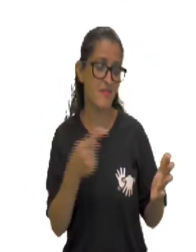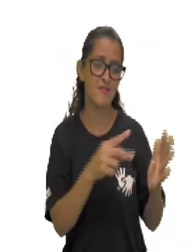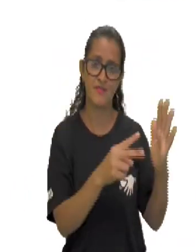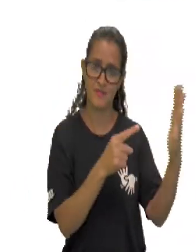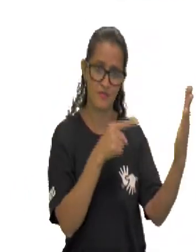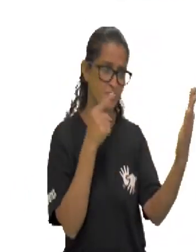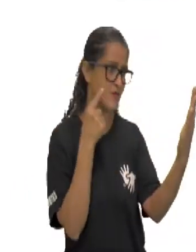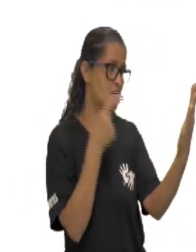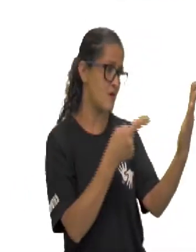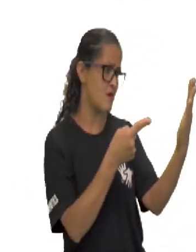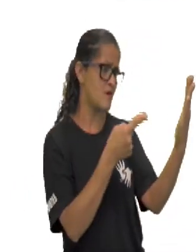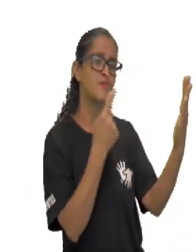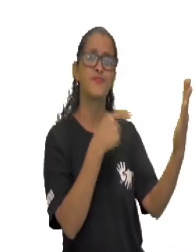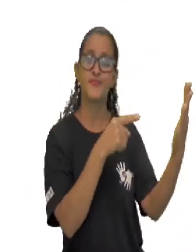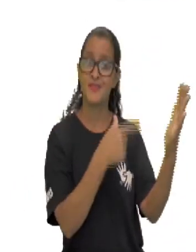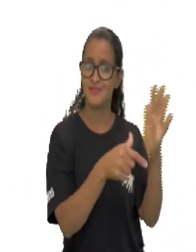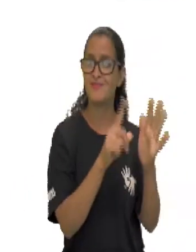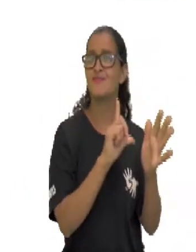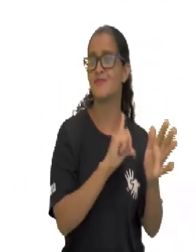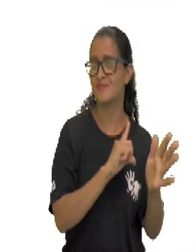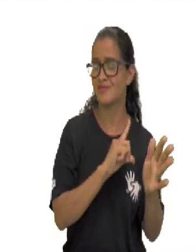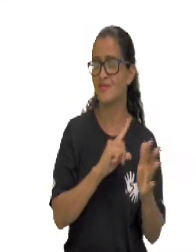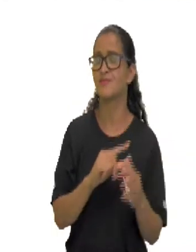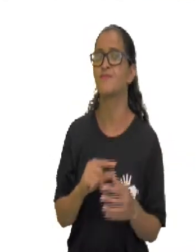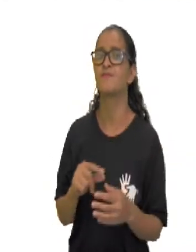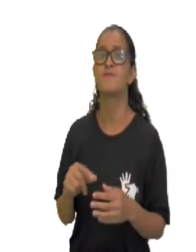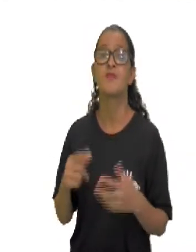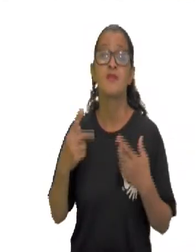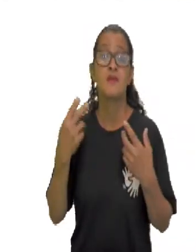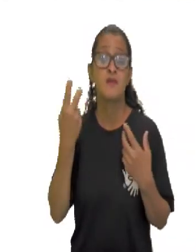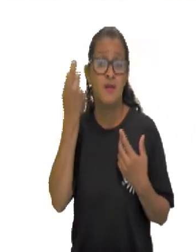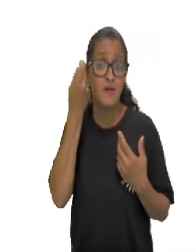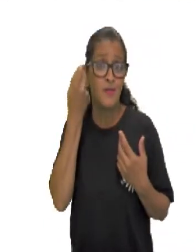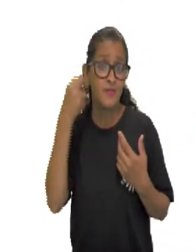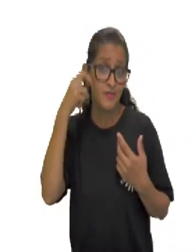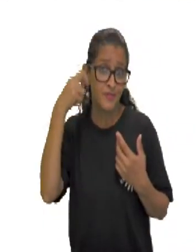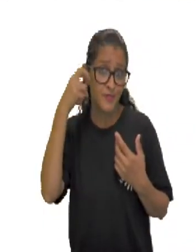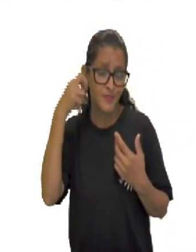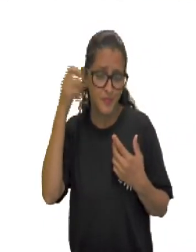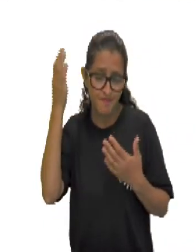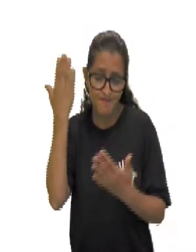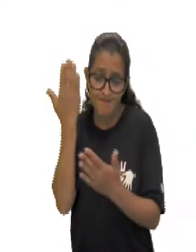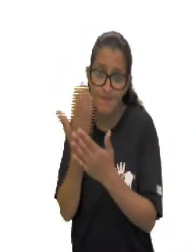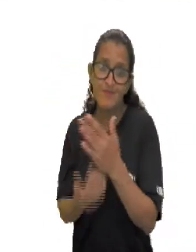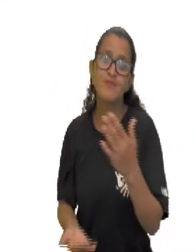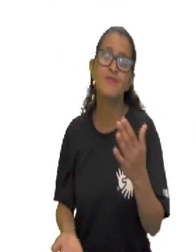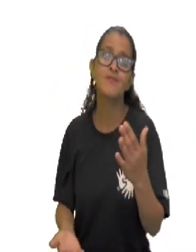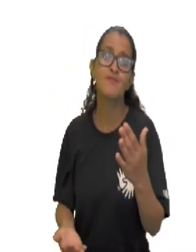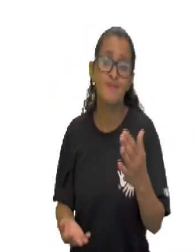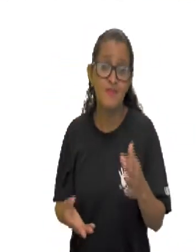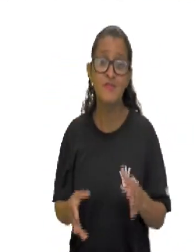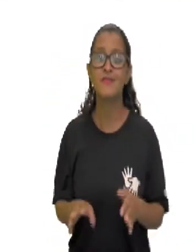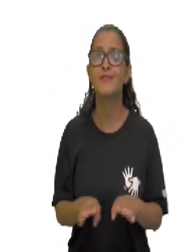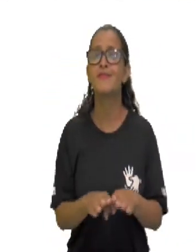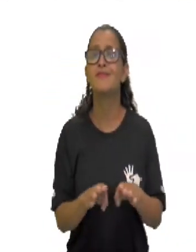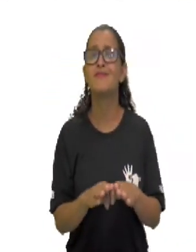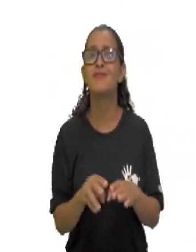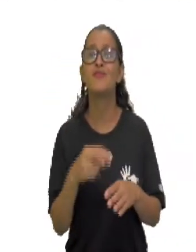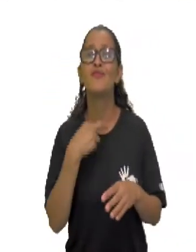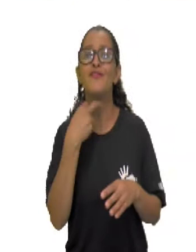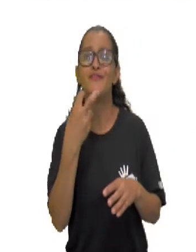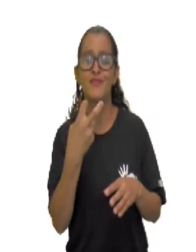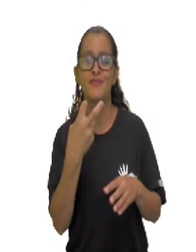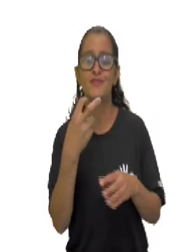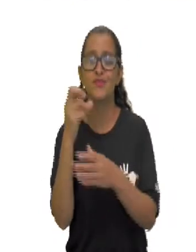preparar, falar. Isso faz você perder a timidez e ter segurança da sua fala. Faça esse teste quando